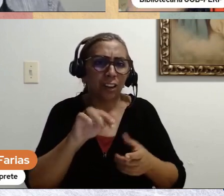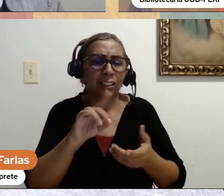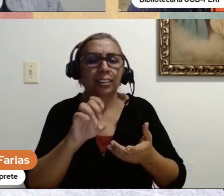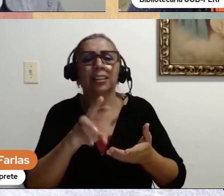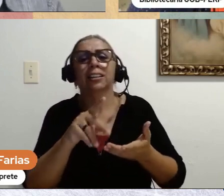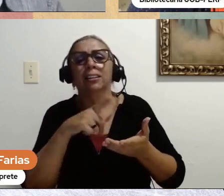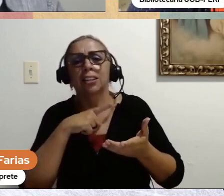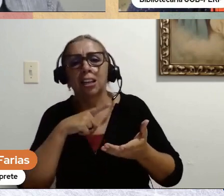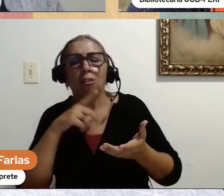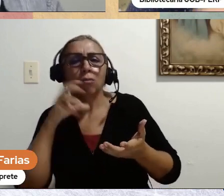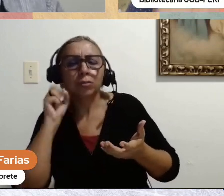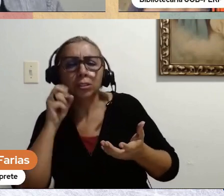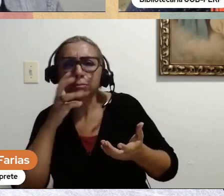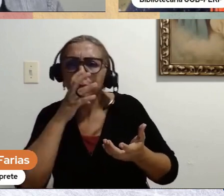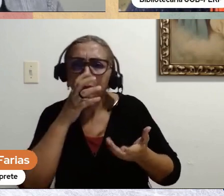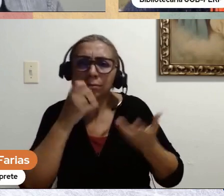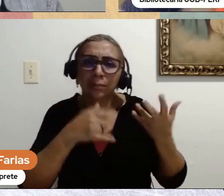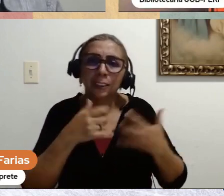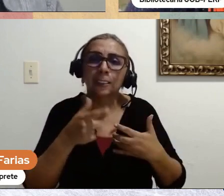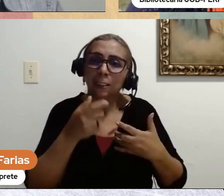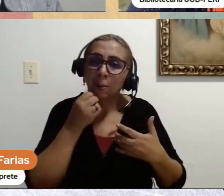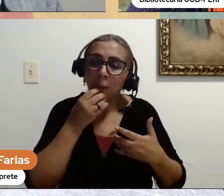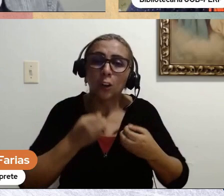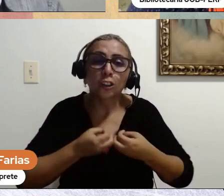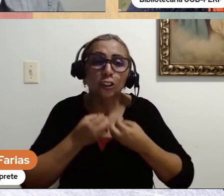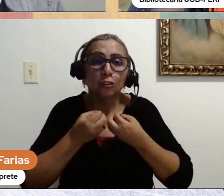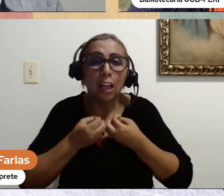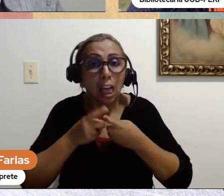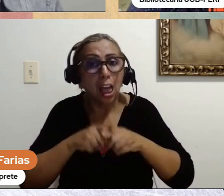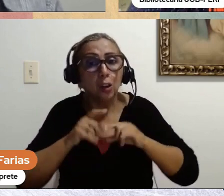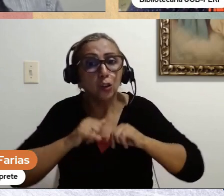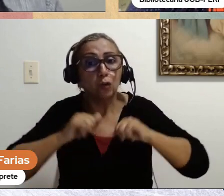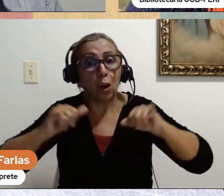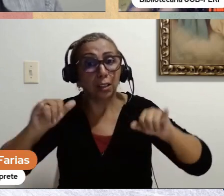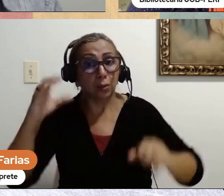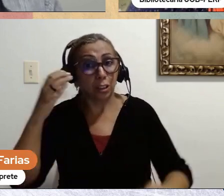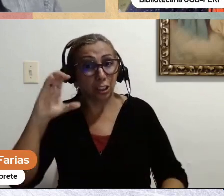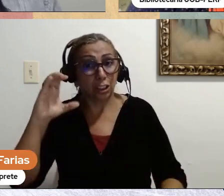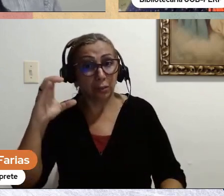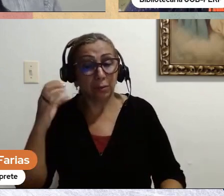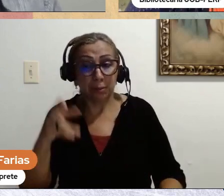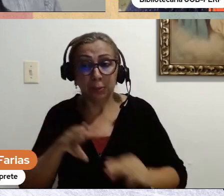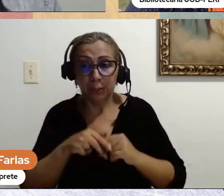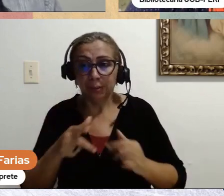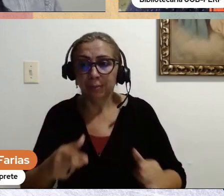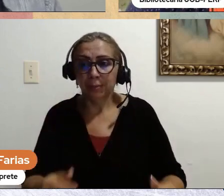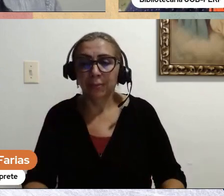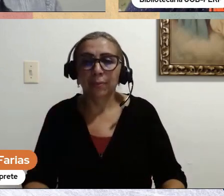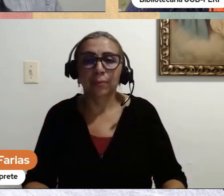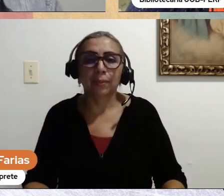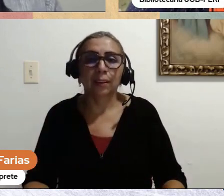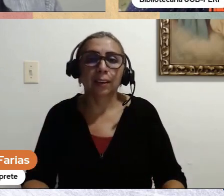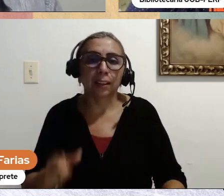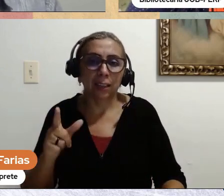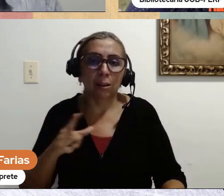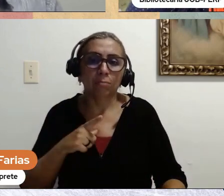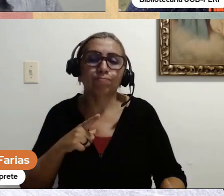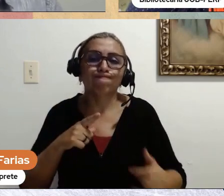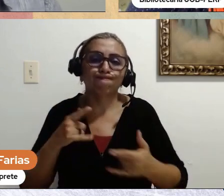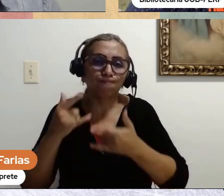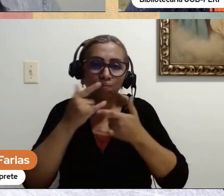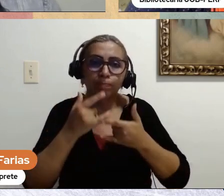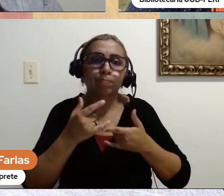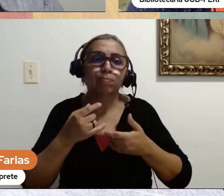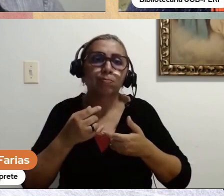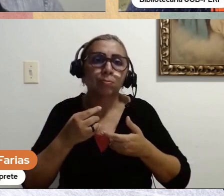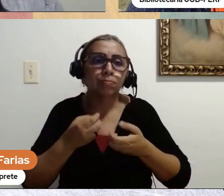que é para disseminar, que é isso, é divulgação científica, é para isso, né? É essa a questão. Os podcasts, eles